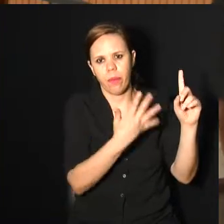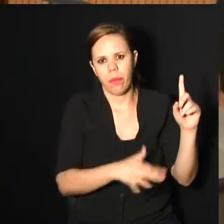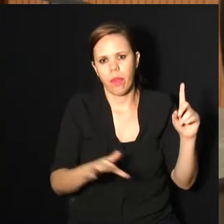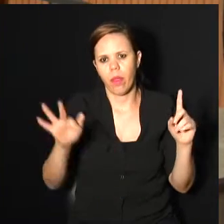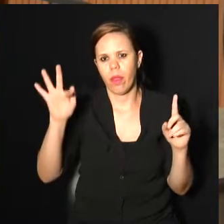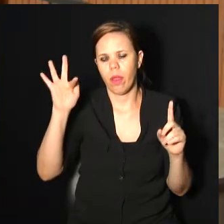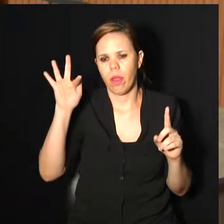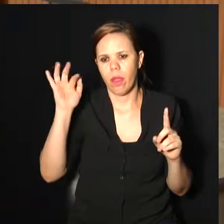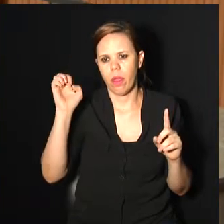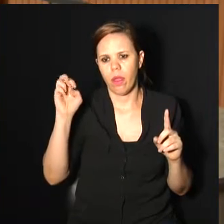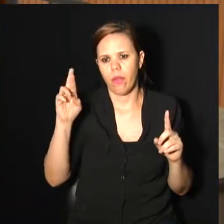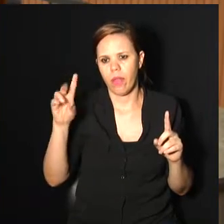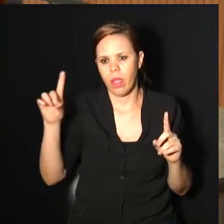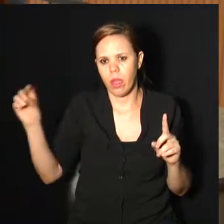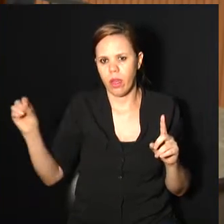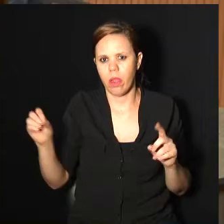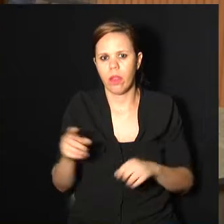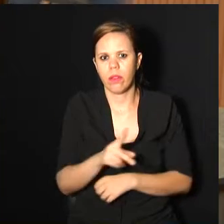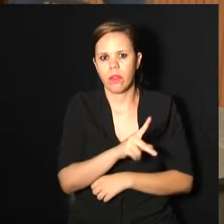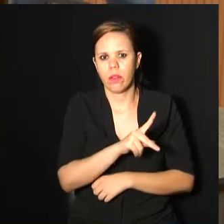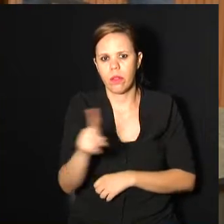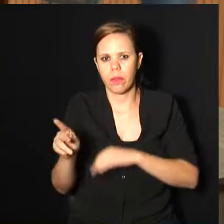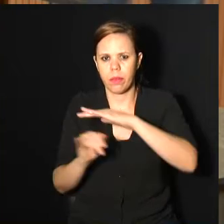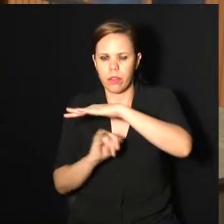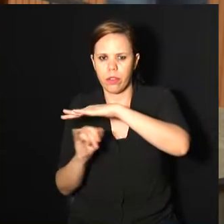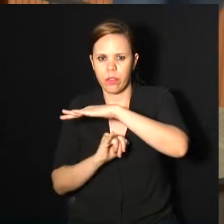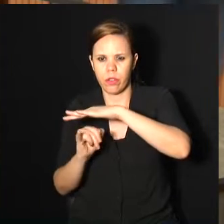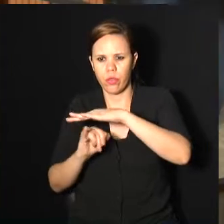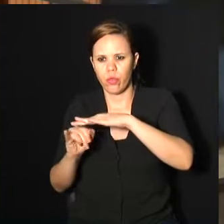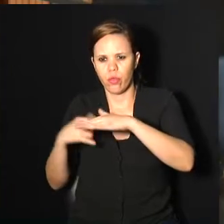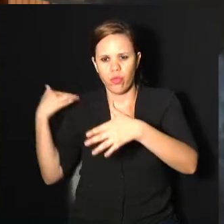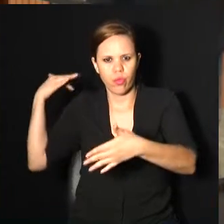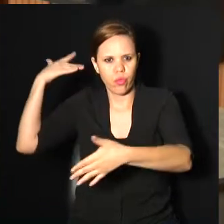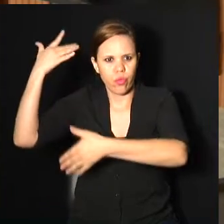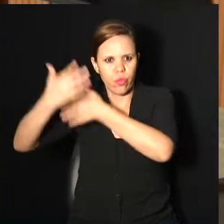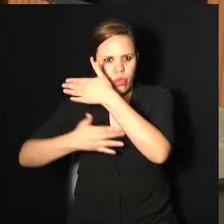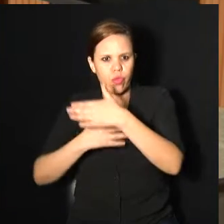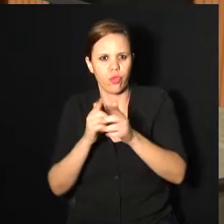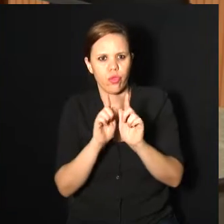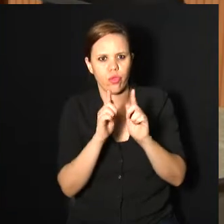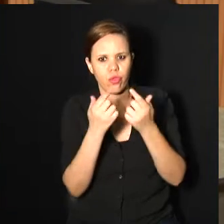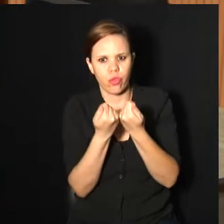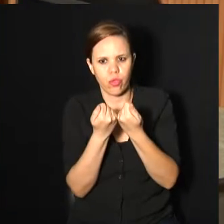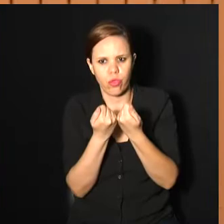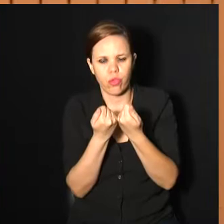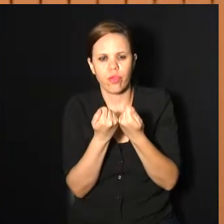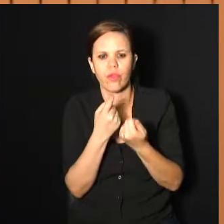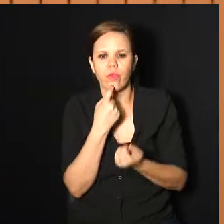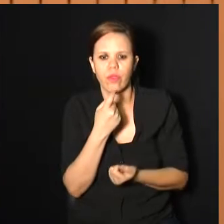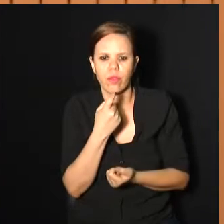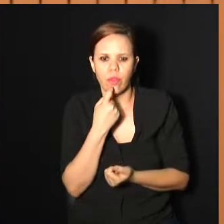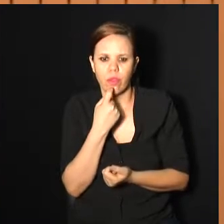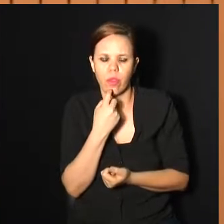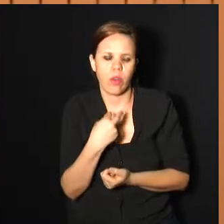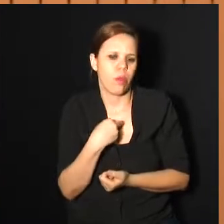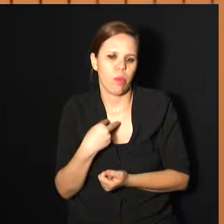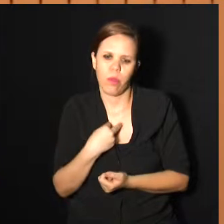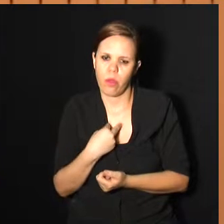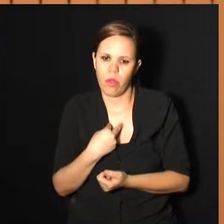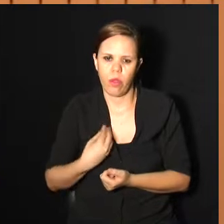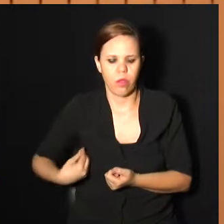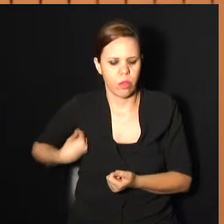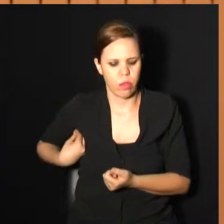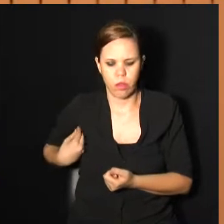Fernando Antônio Abraão, presidente do Instituto Histórico, Geográfico e Genealógico de Campinas, que não pôde estar